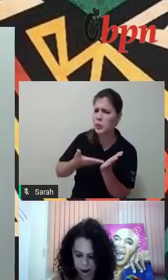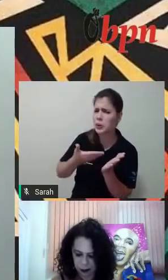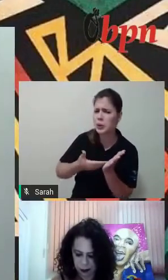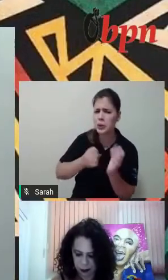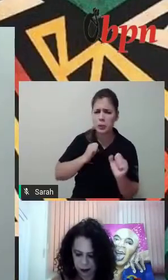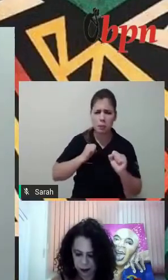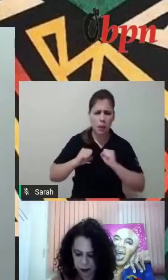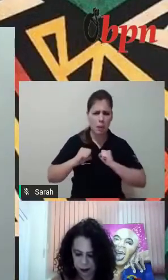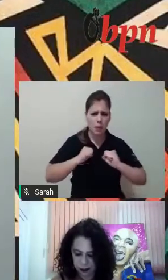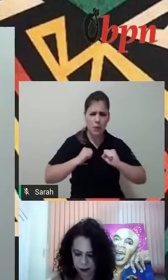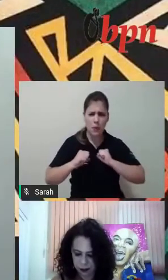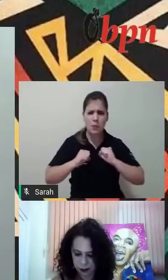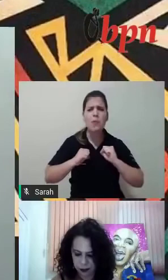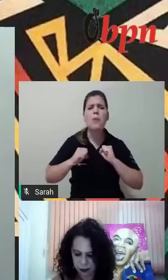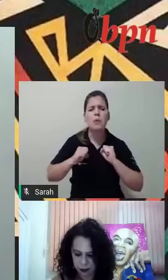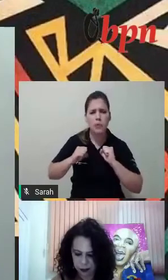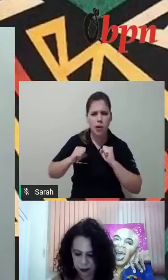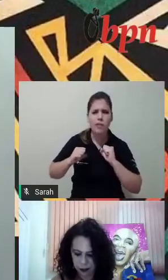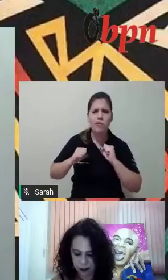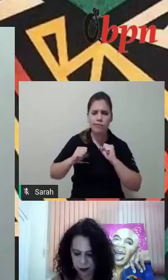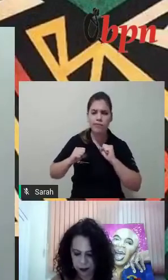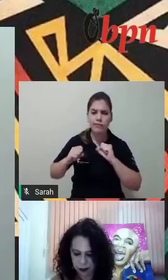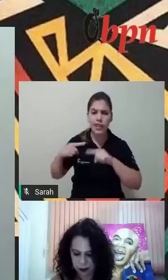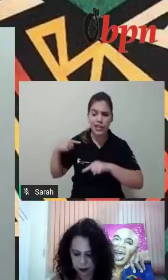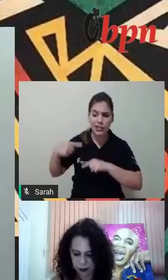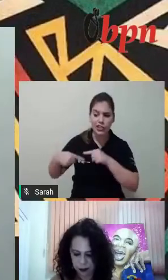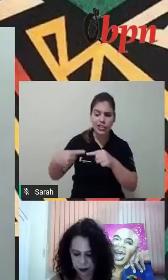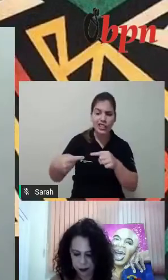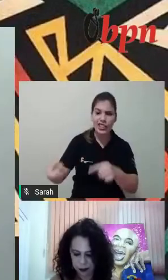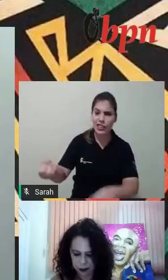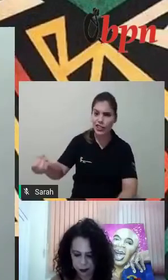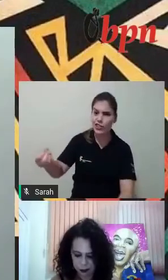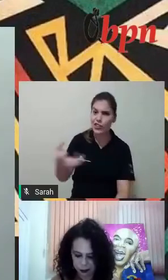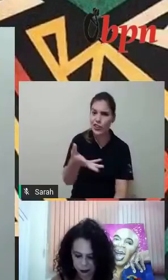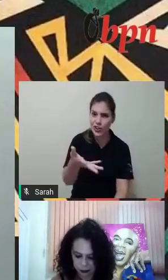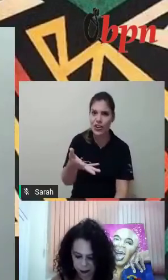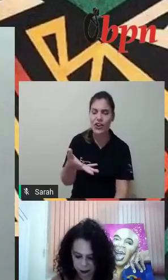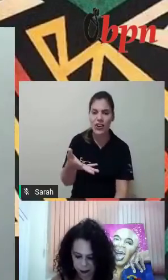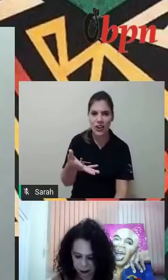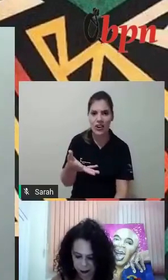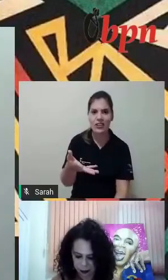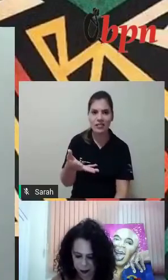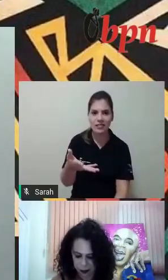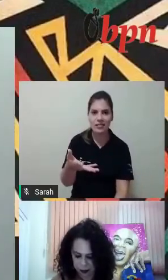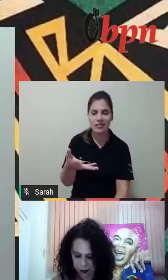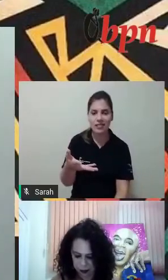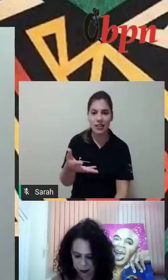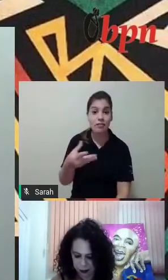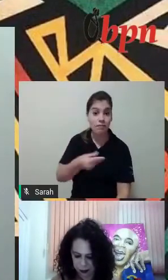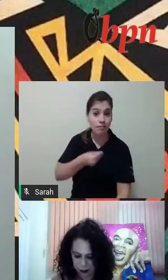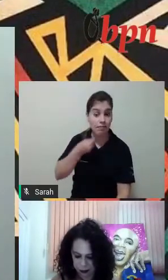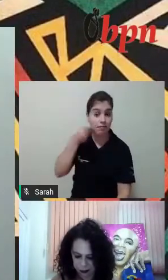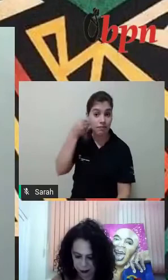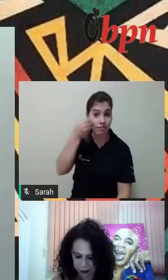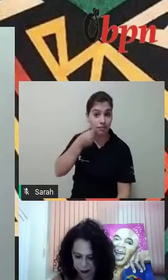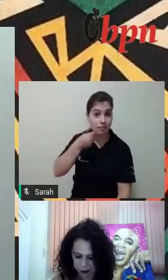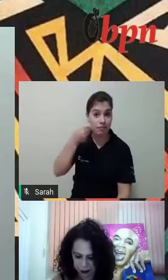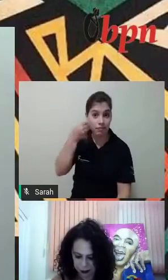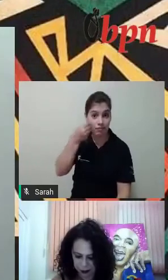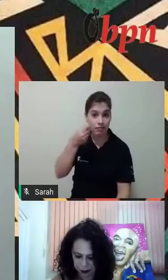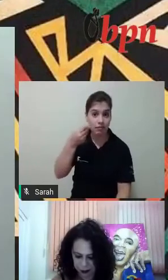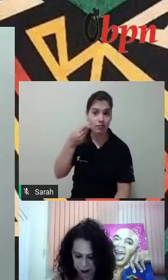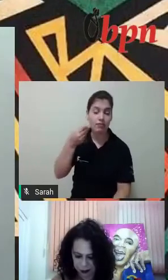uma nova geração que está produzindo experiência a partir, está produzindo escrevivência